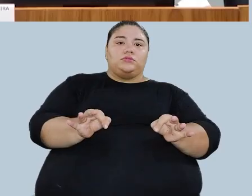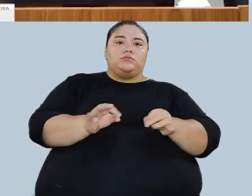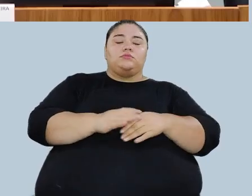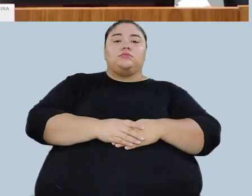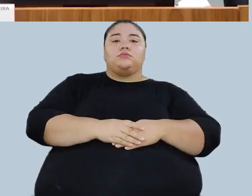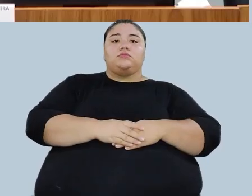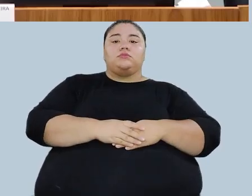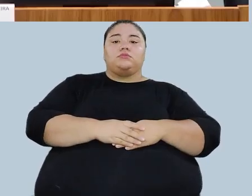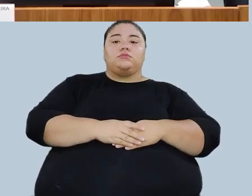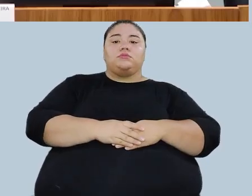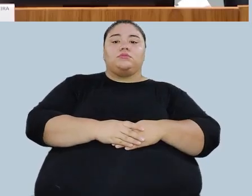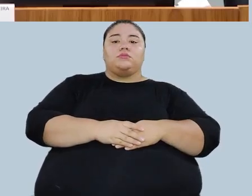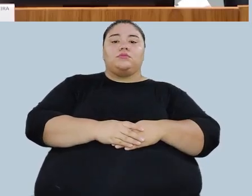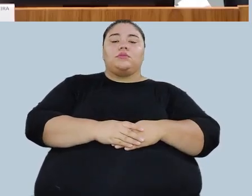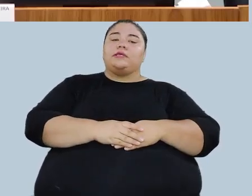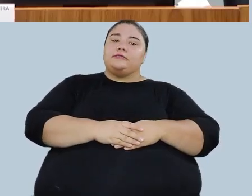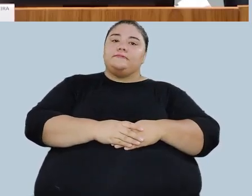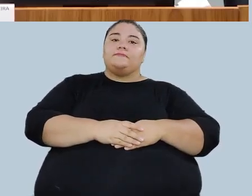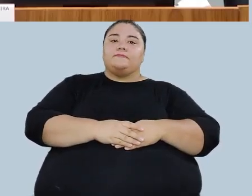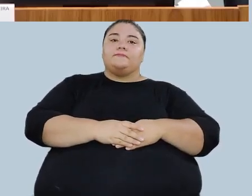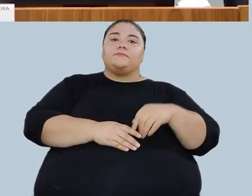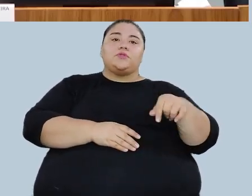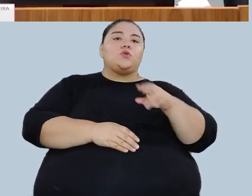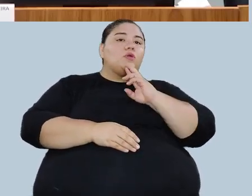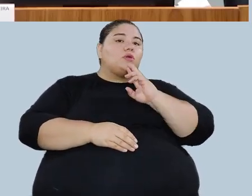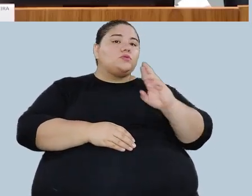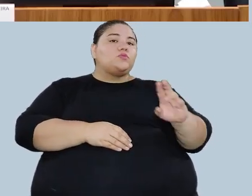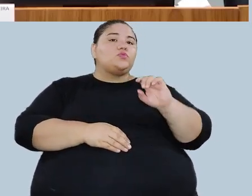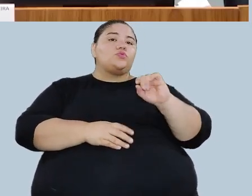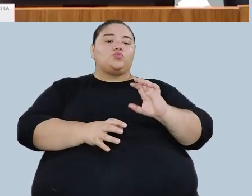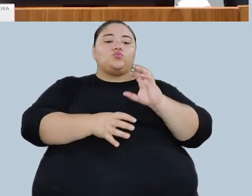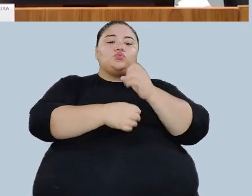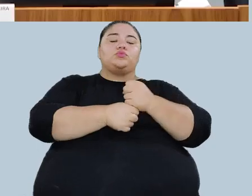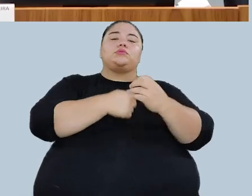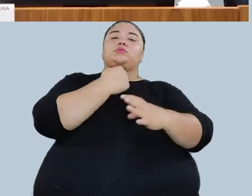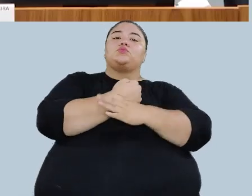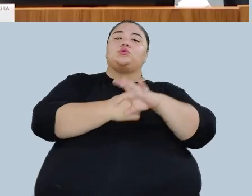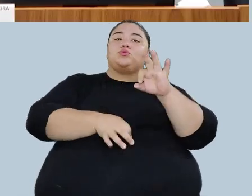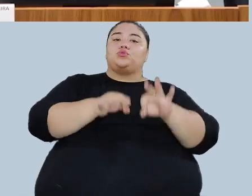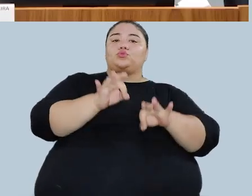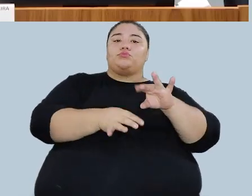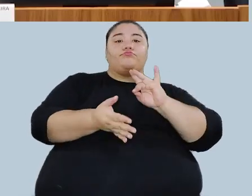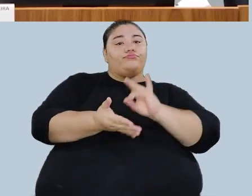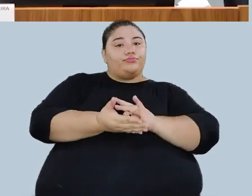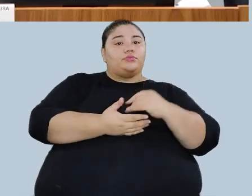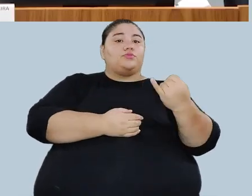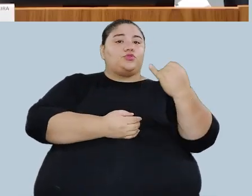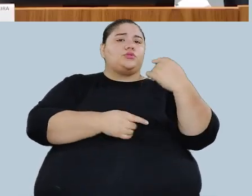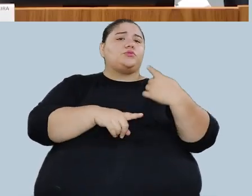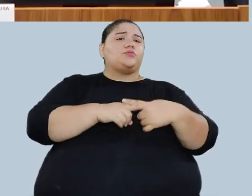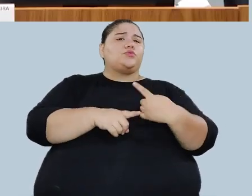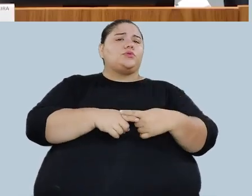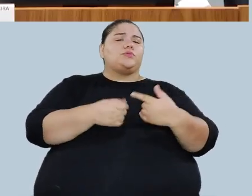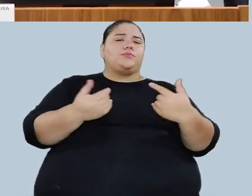né? A neutralidade não. A neutralidade corresponde a um elemento de segurança jurídica essencial. Por quê?